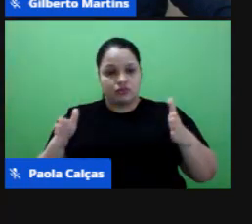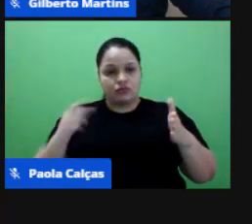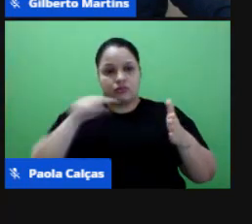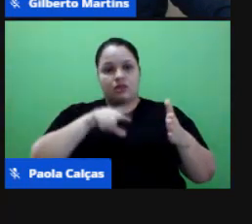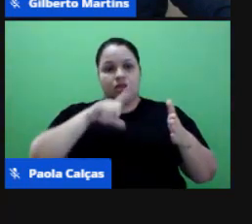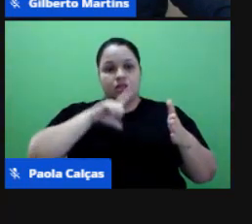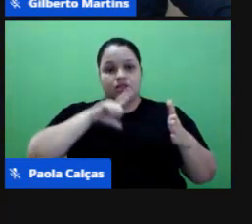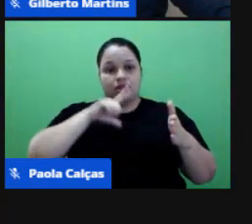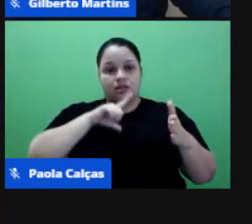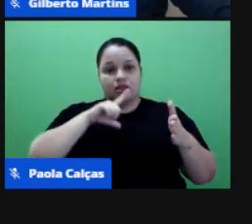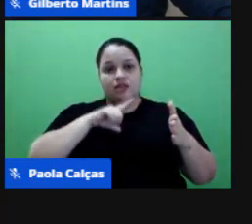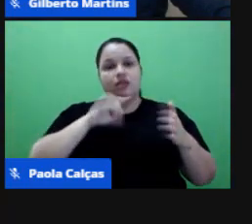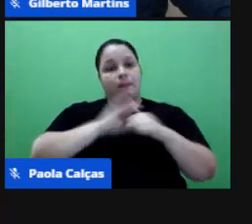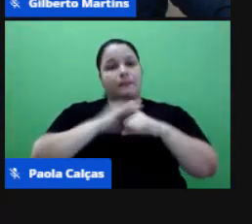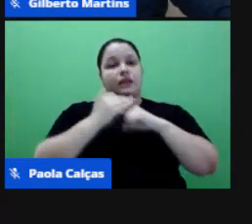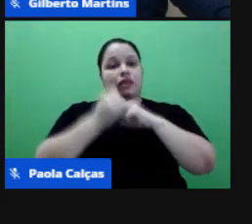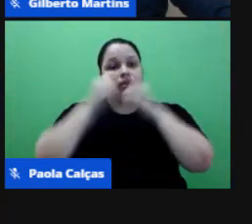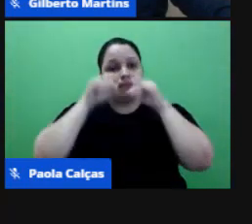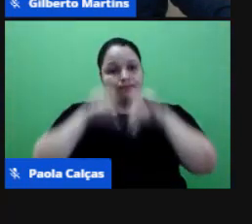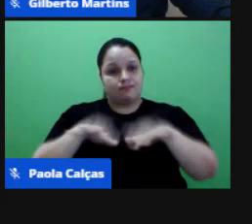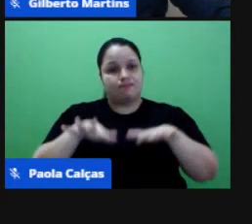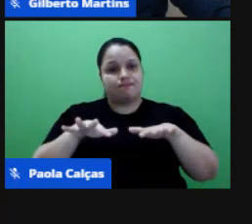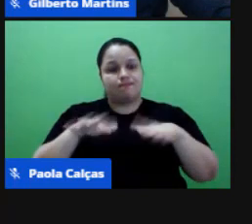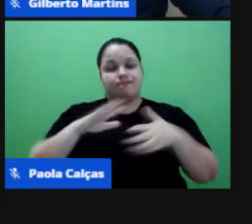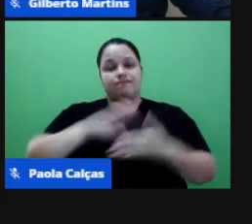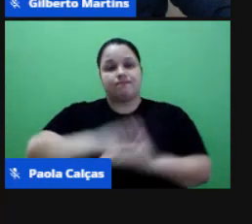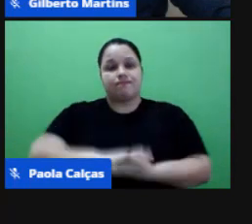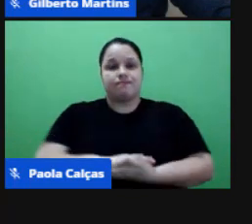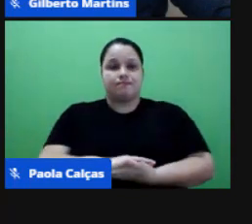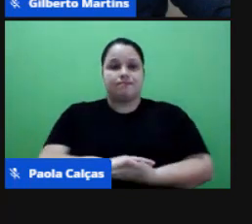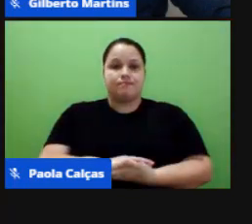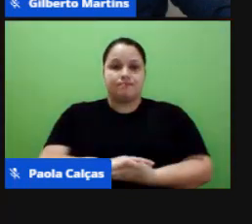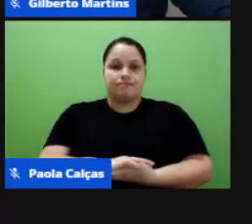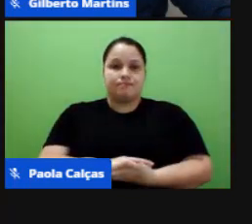de durabilidade da pandemia.